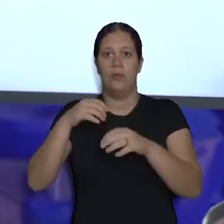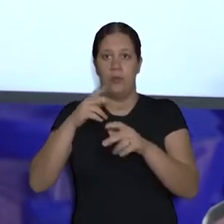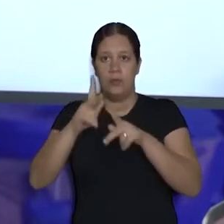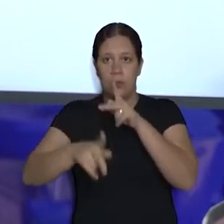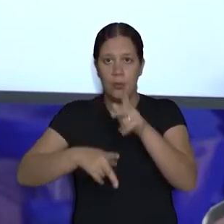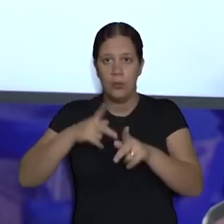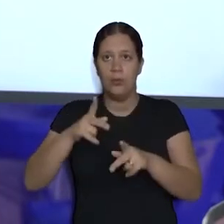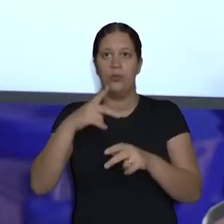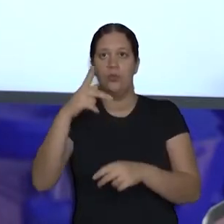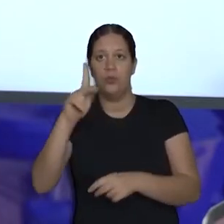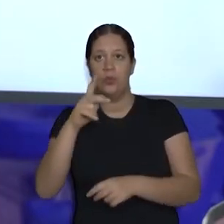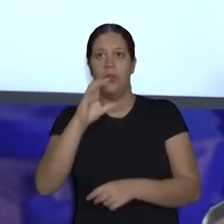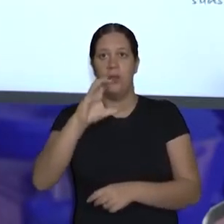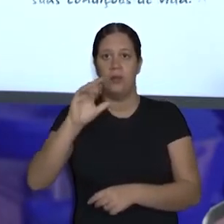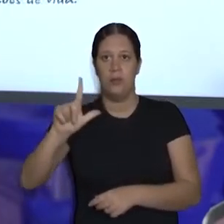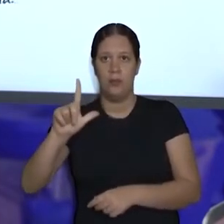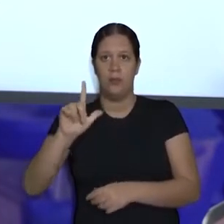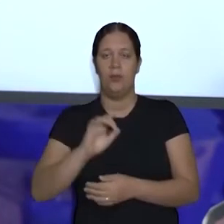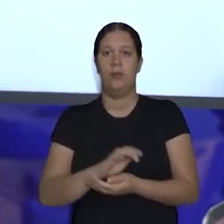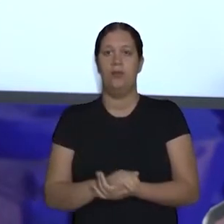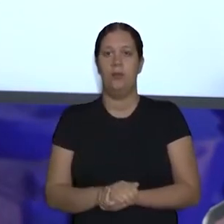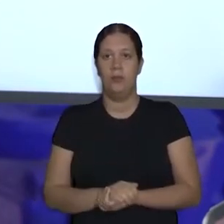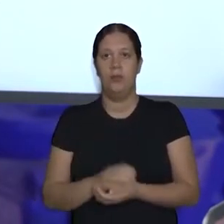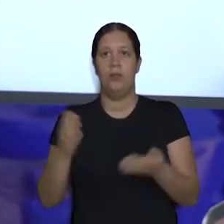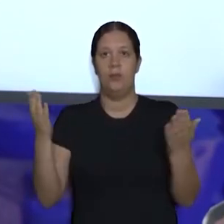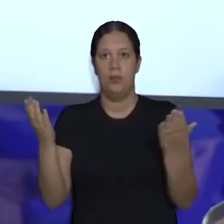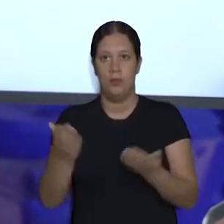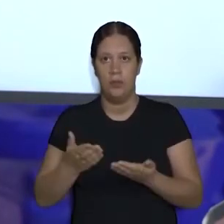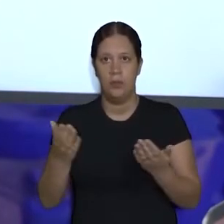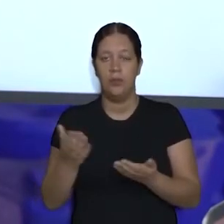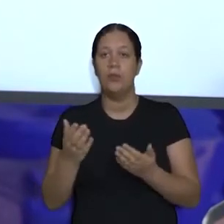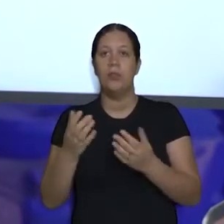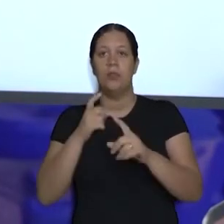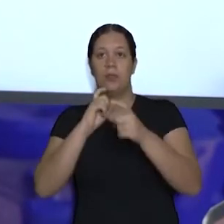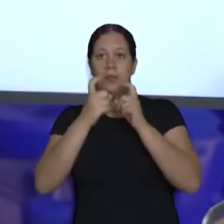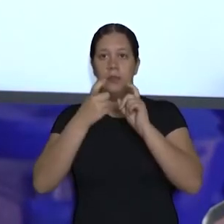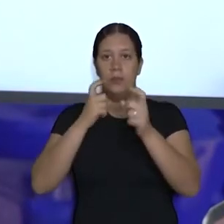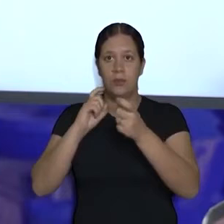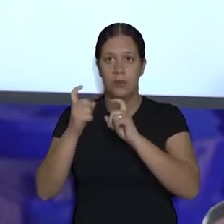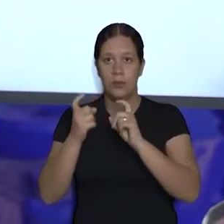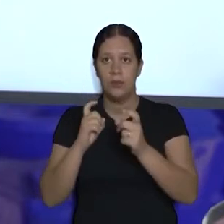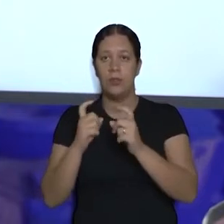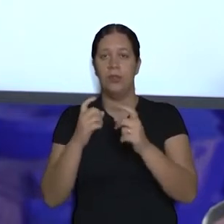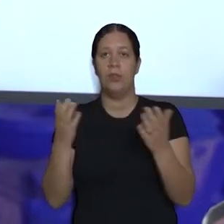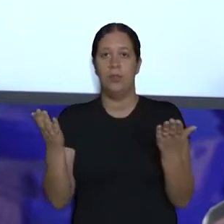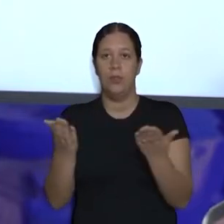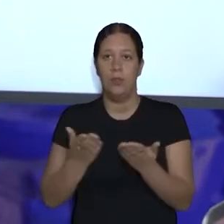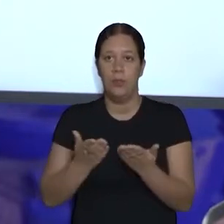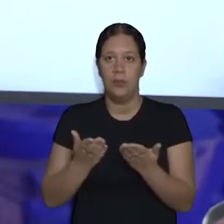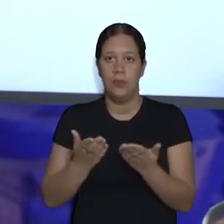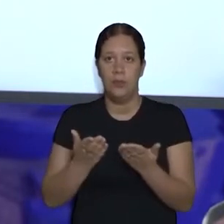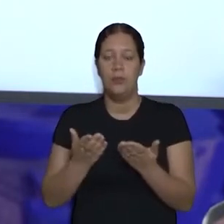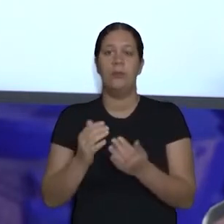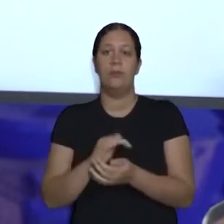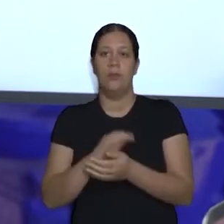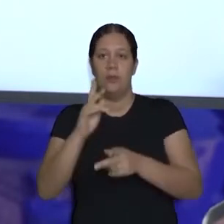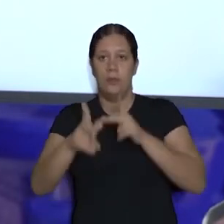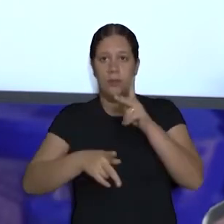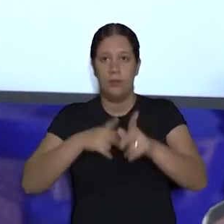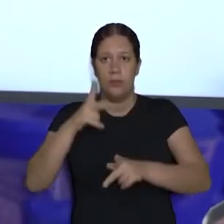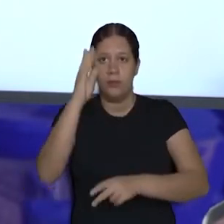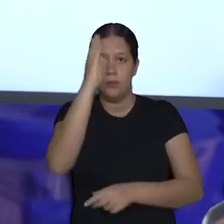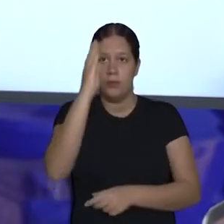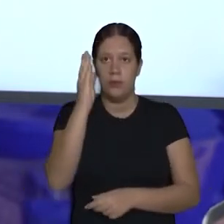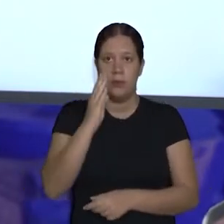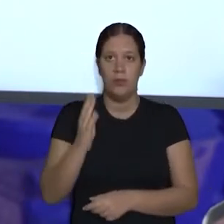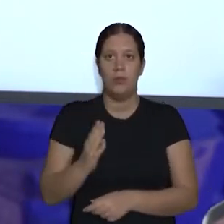suas classificações. Na aula de hoje, o que discutiremos? Discutiremos sobre a população